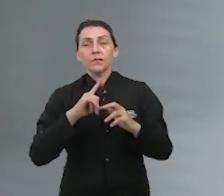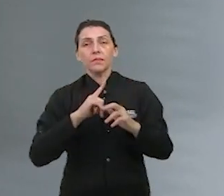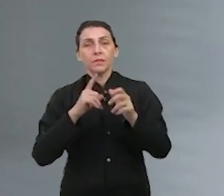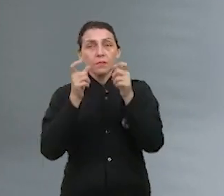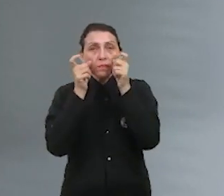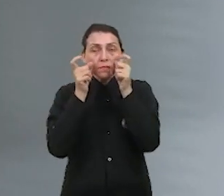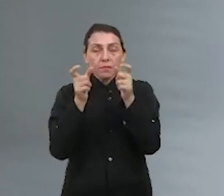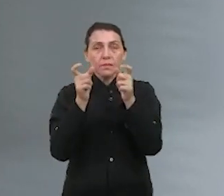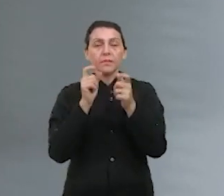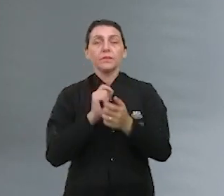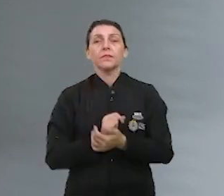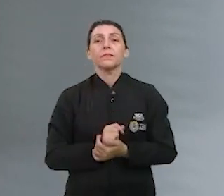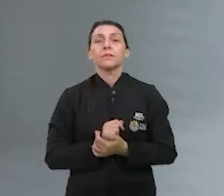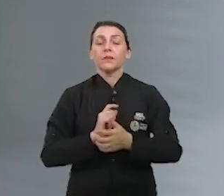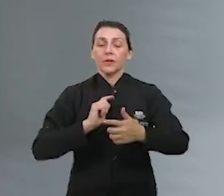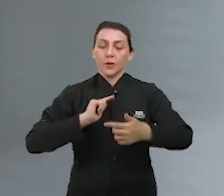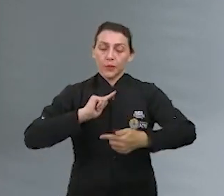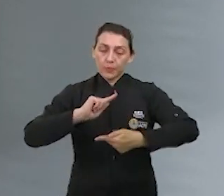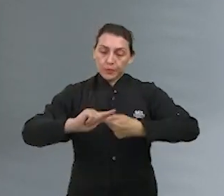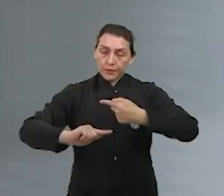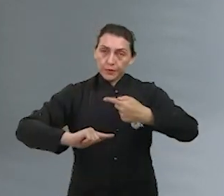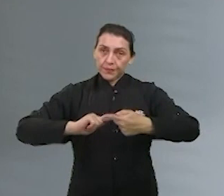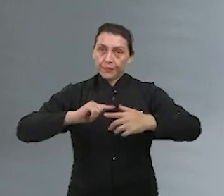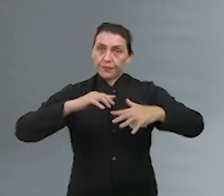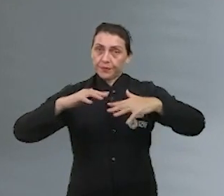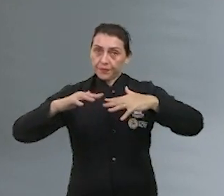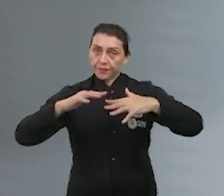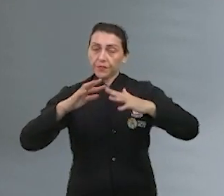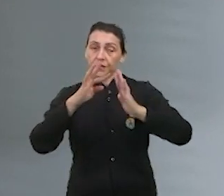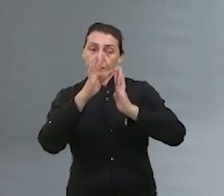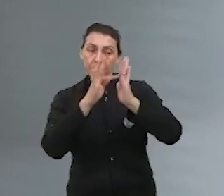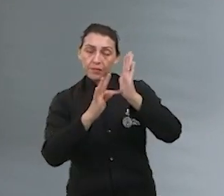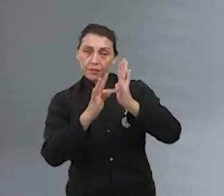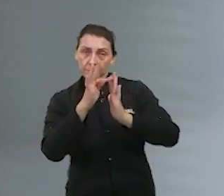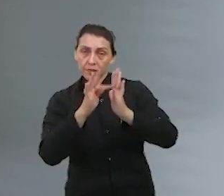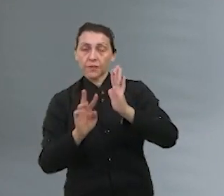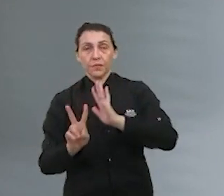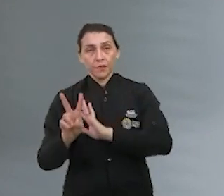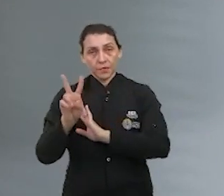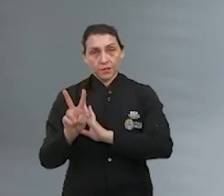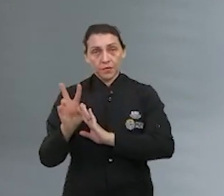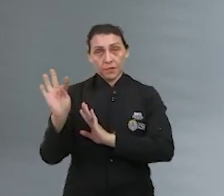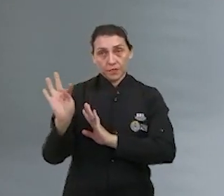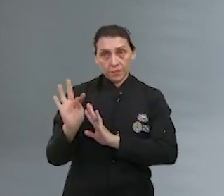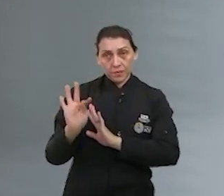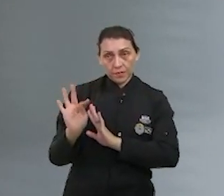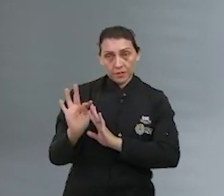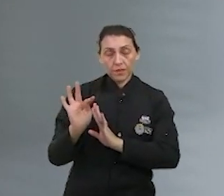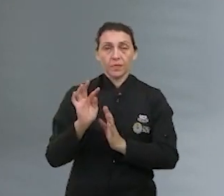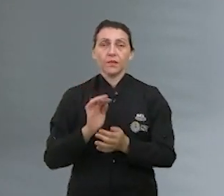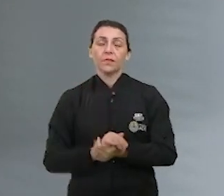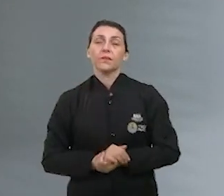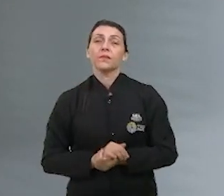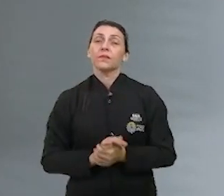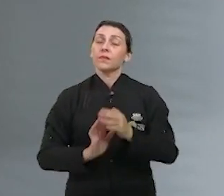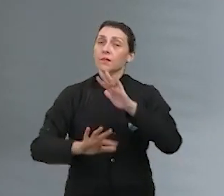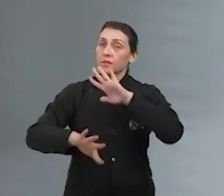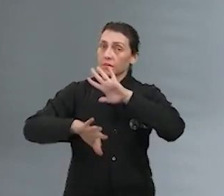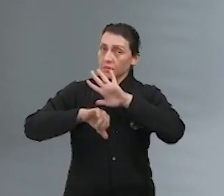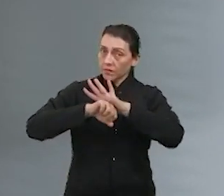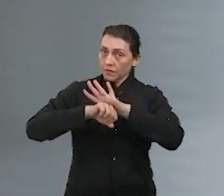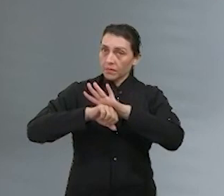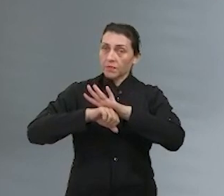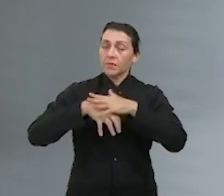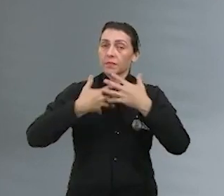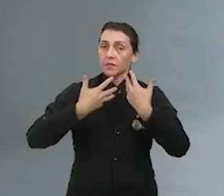é, o gerador, ele não está mexendo com tensão, é tanto que é dado em volts? O meu receptor não está